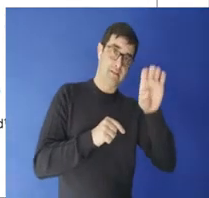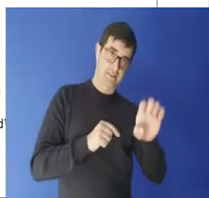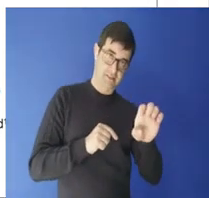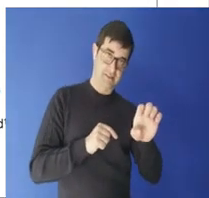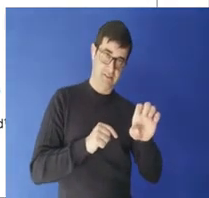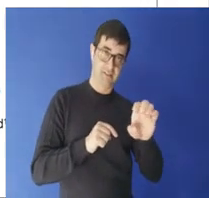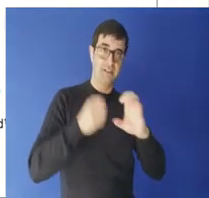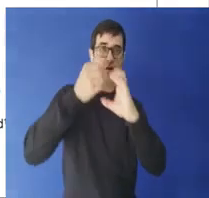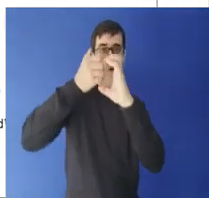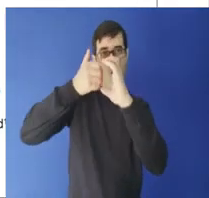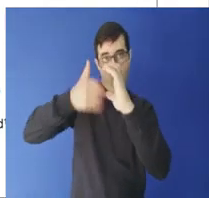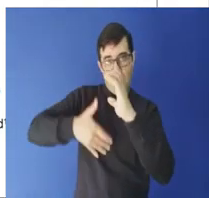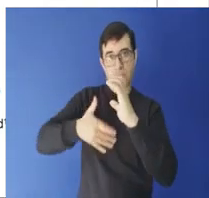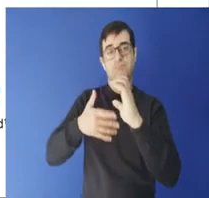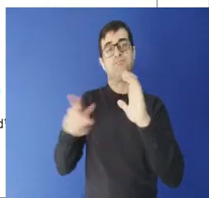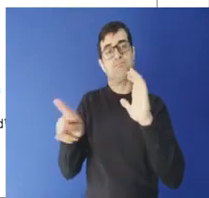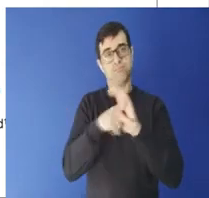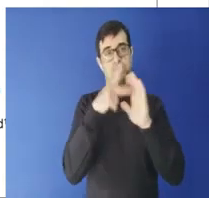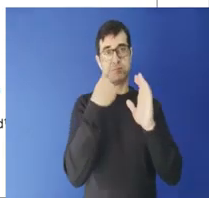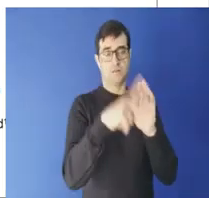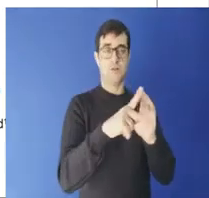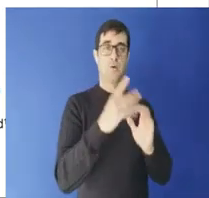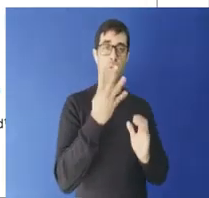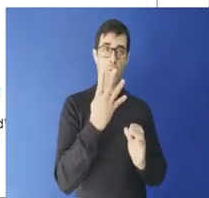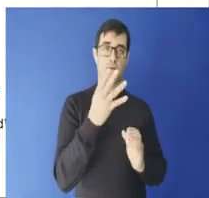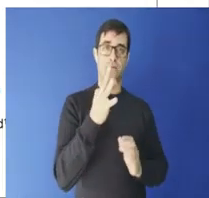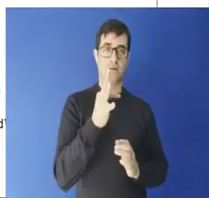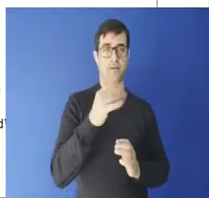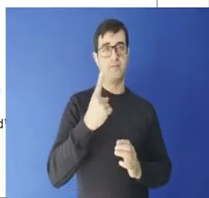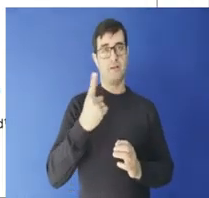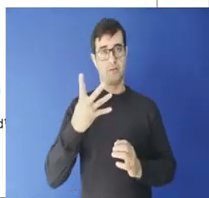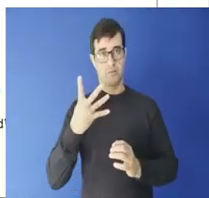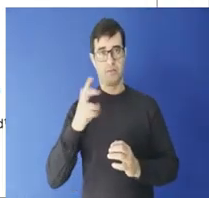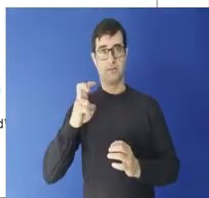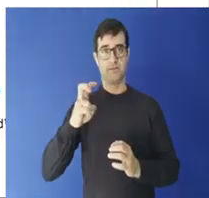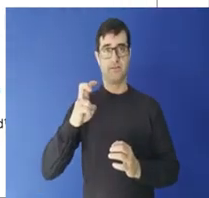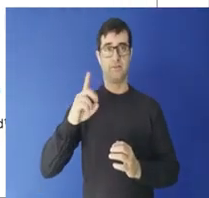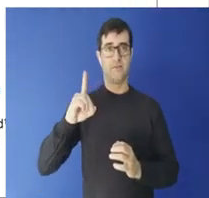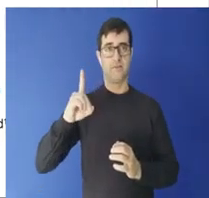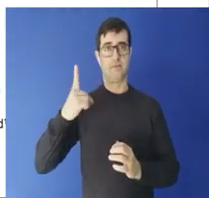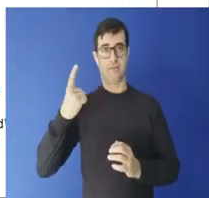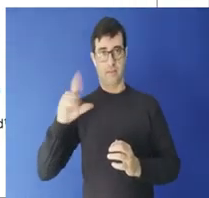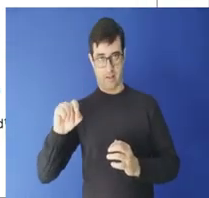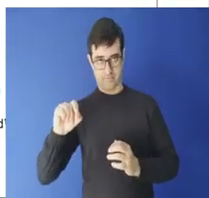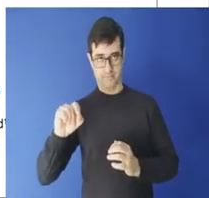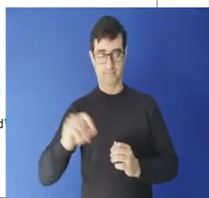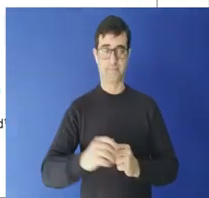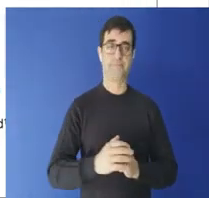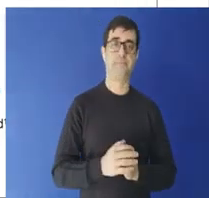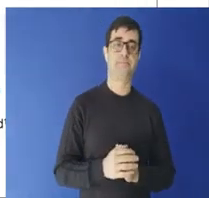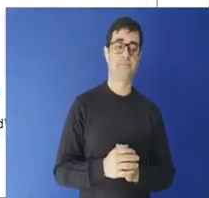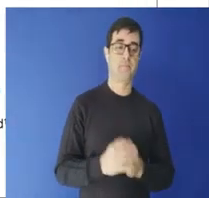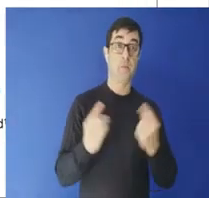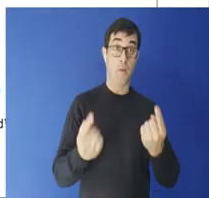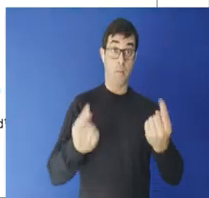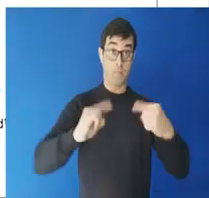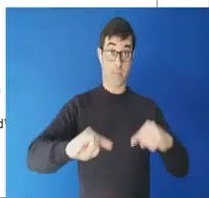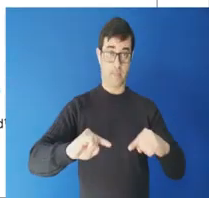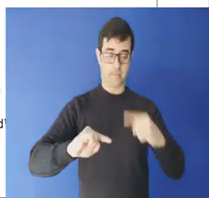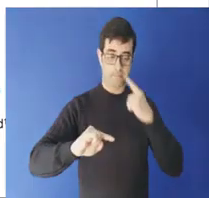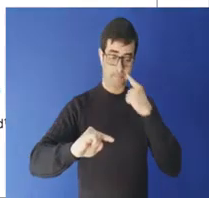essa configuração aqui de 4F14, 5D10. Bom,